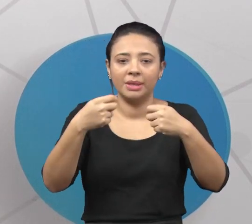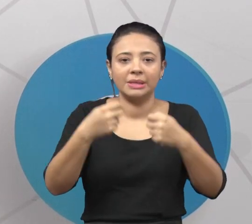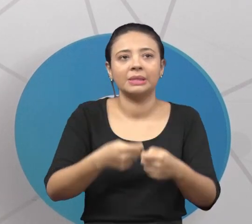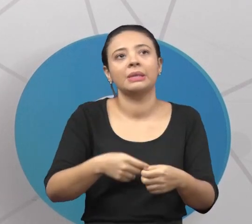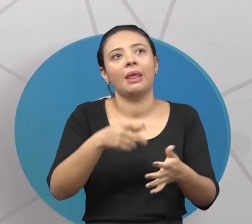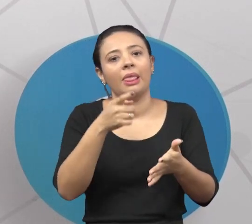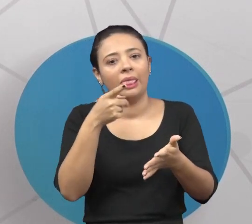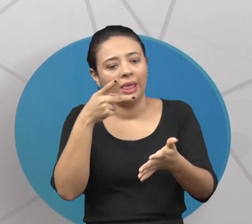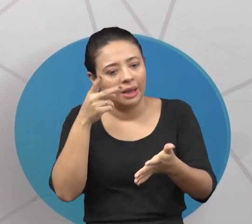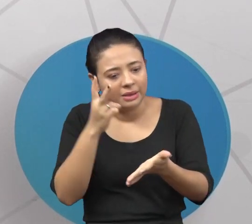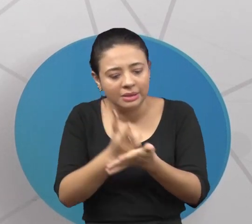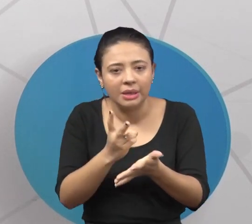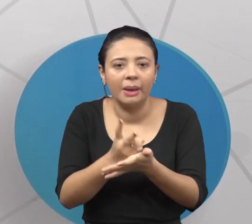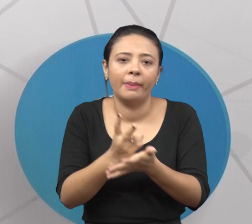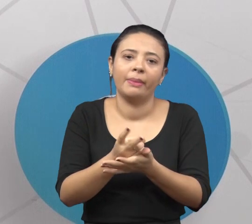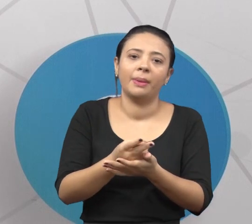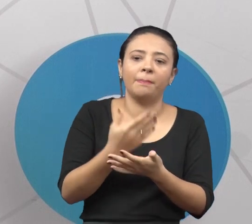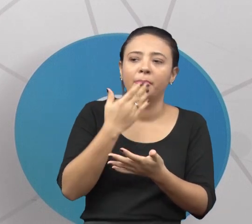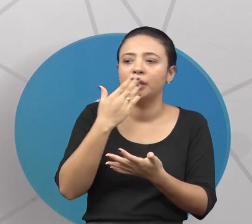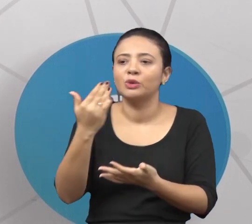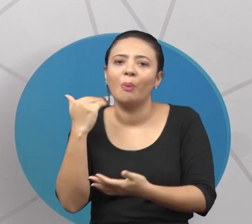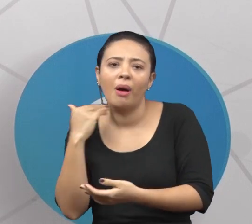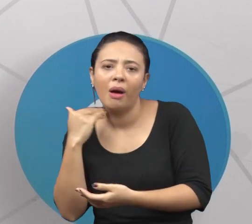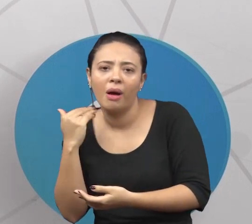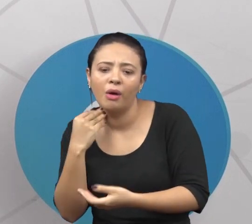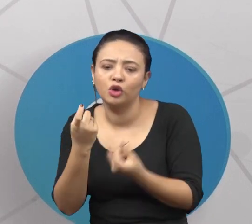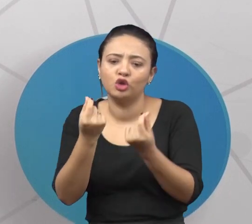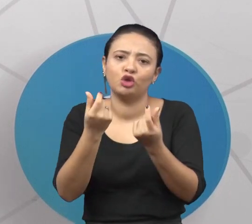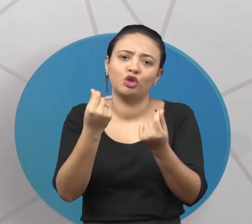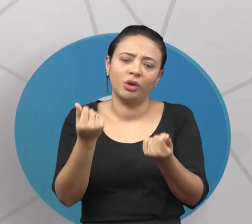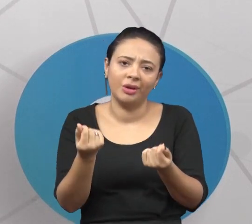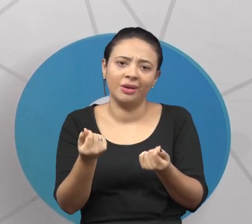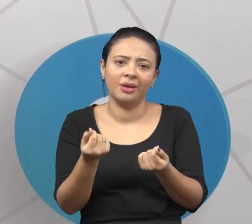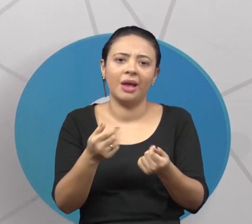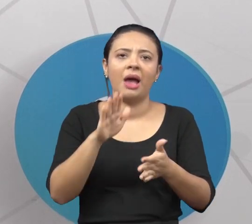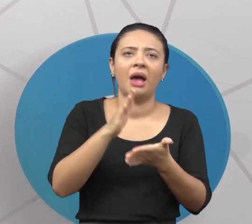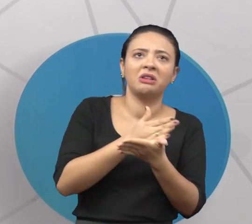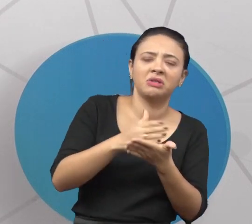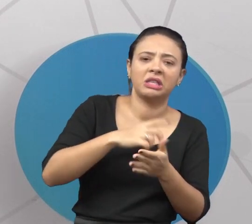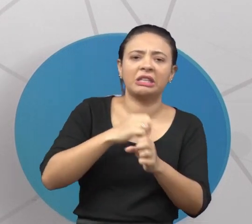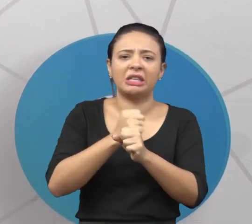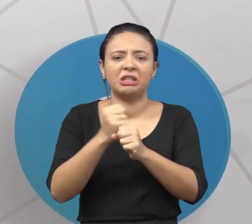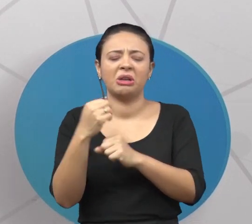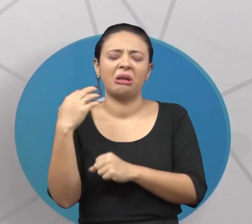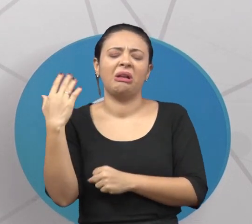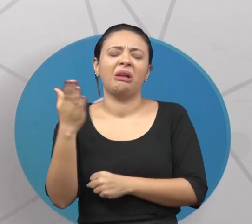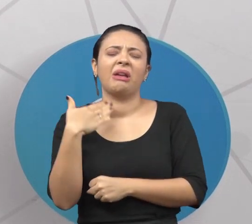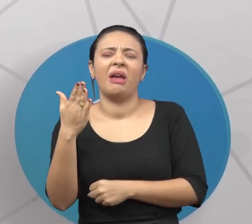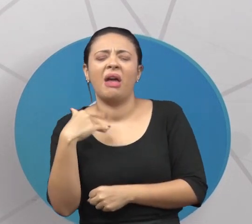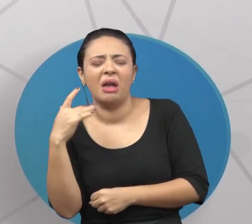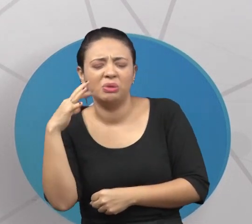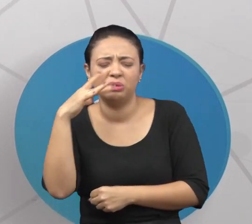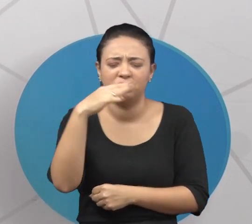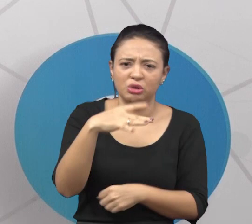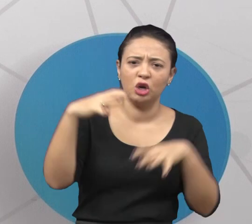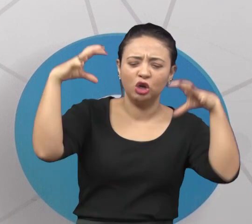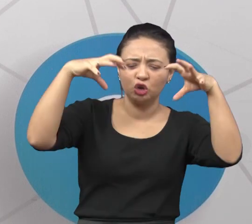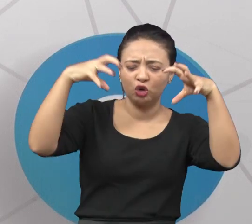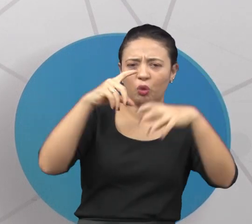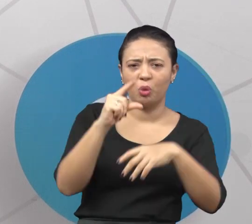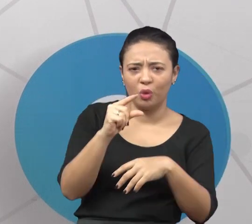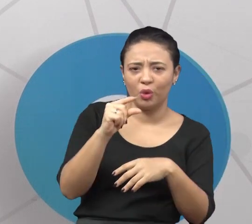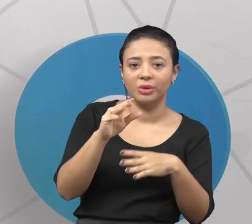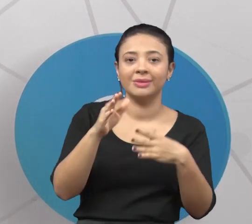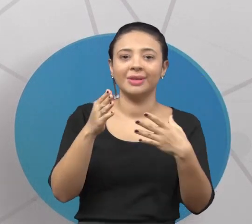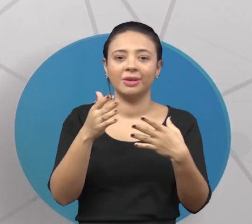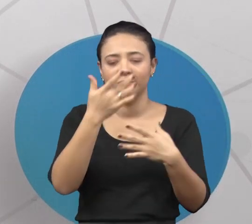endividando, tá? Ainda conta com algumas intempéries. Tem anos que é mais quente, ou seja, vai chover menos. E aí endivida mais ainda os